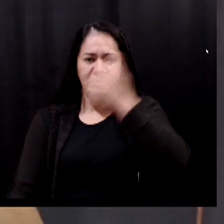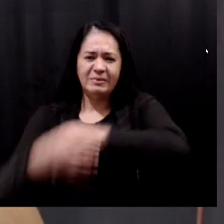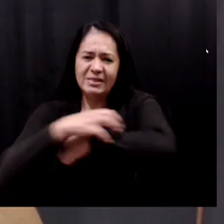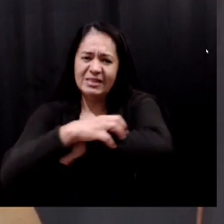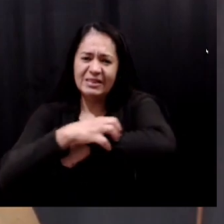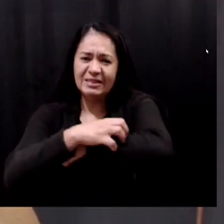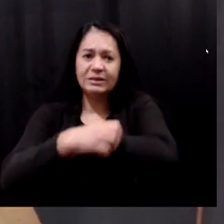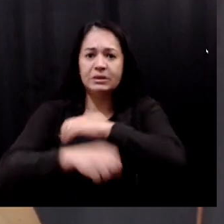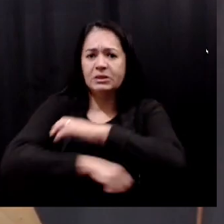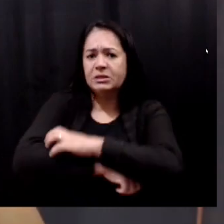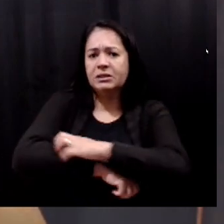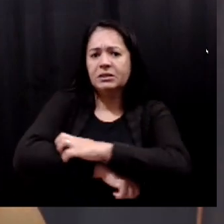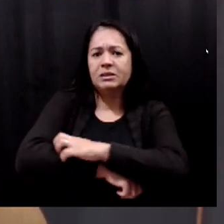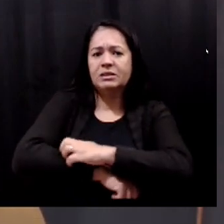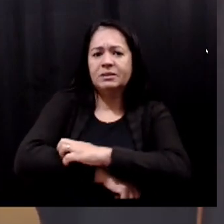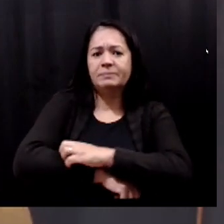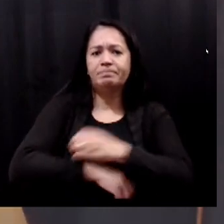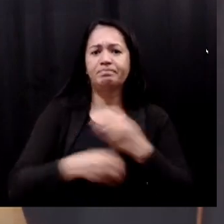ter,